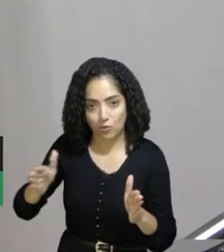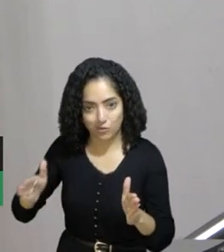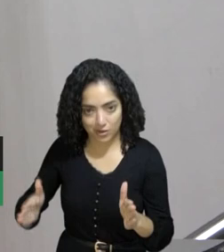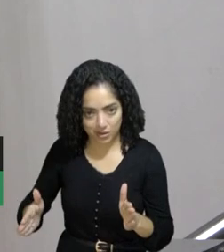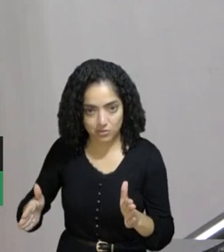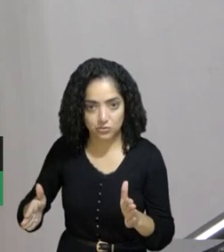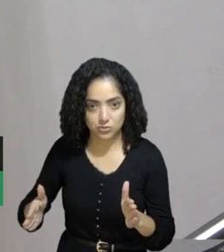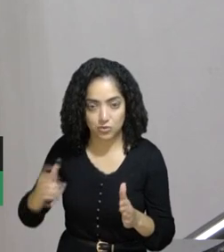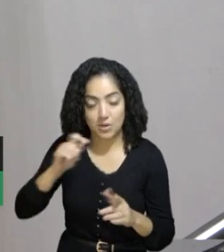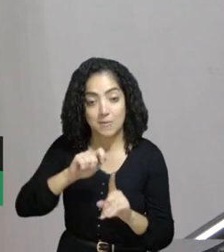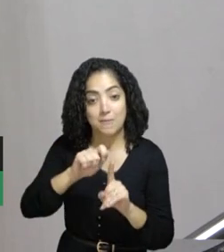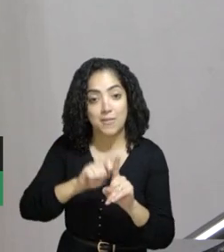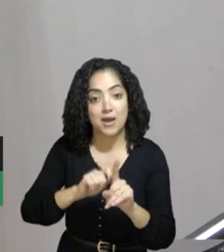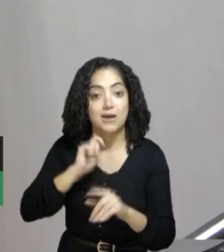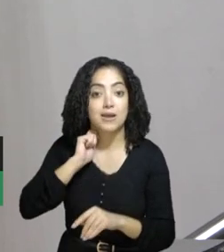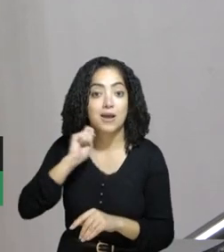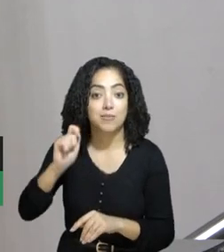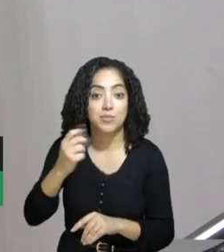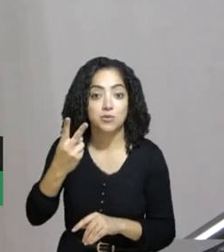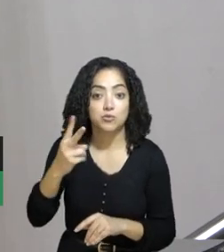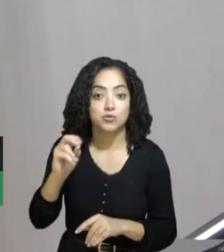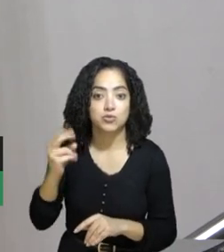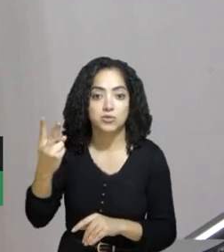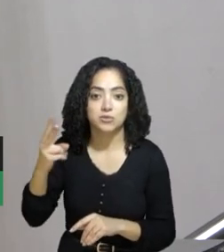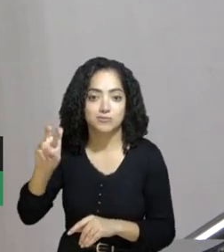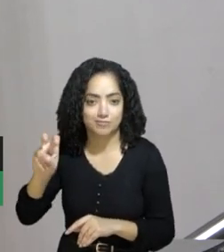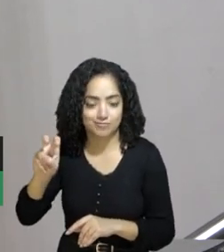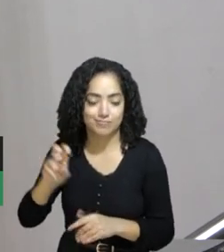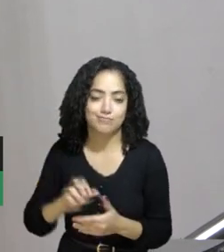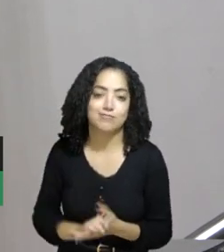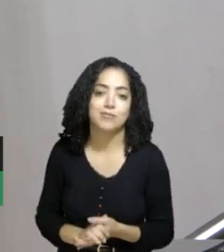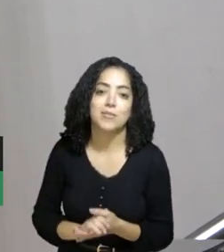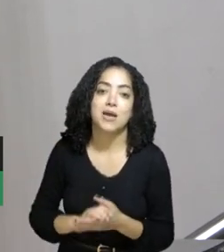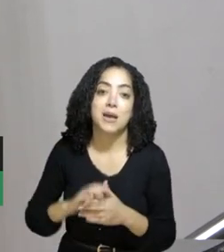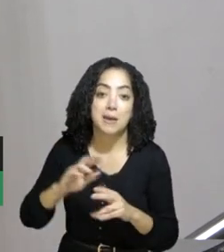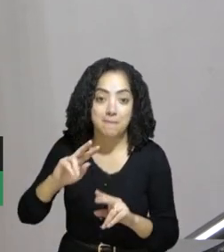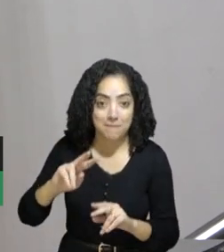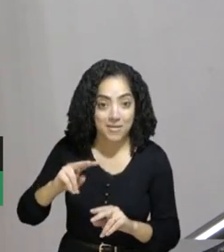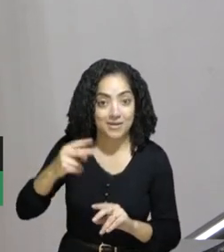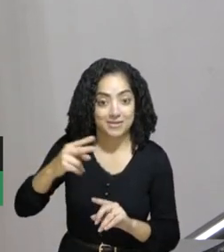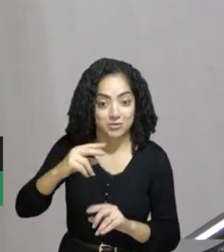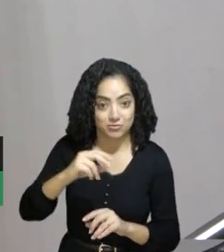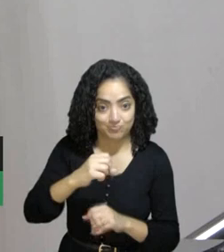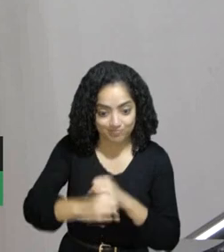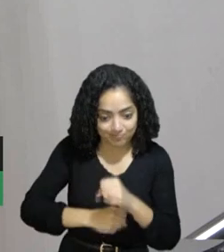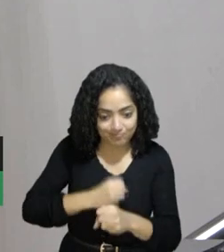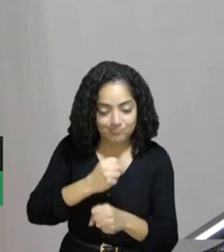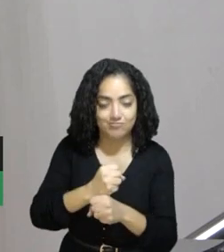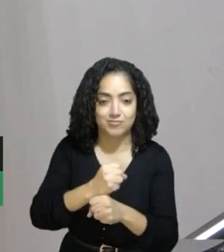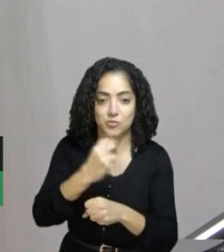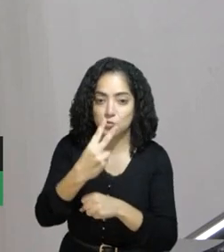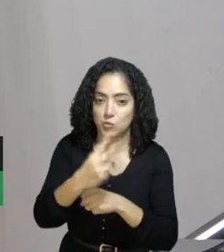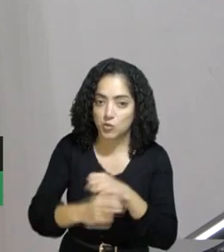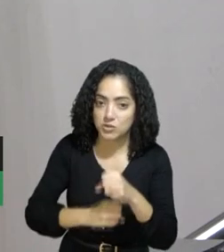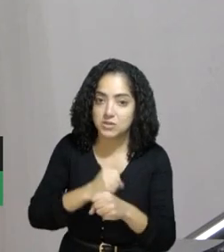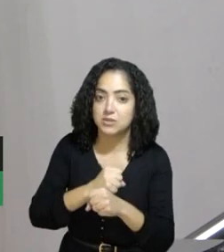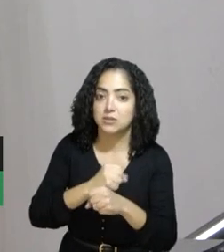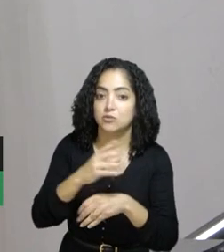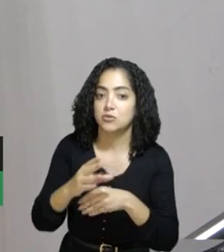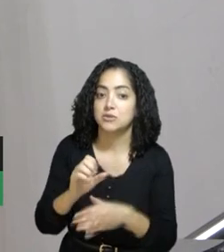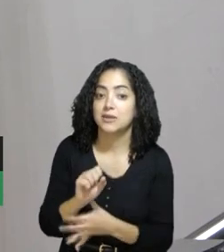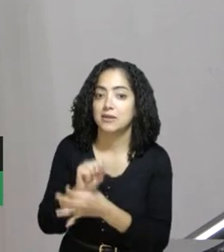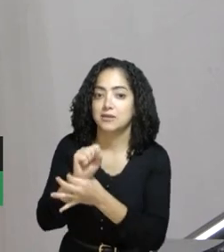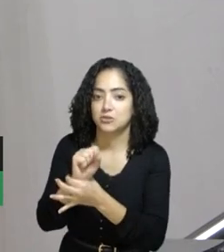para abril de 2025, portanto, mais 2 anos, garantindo parte do recurso.